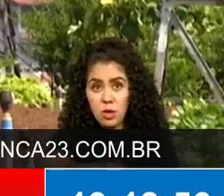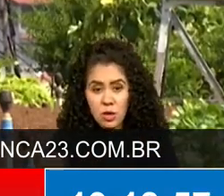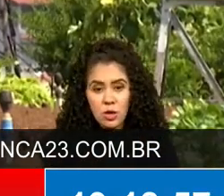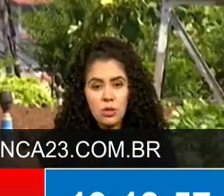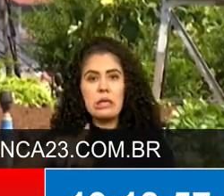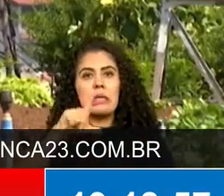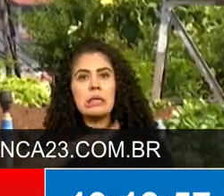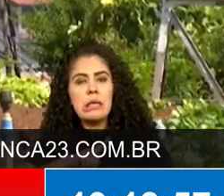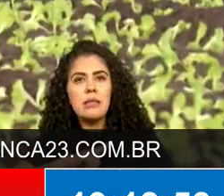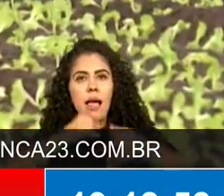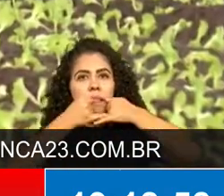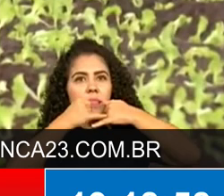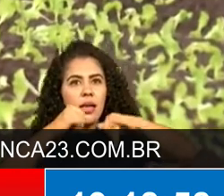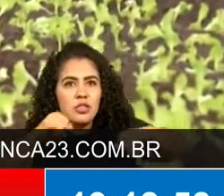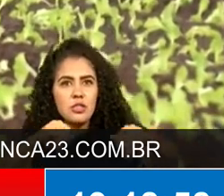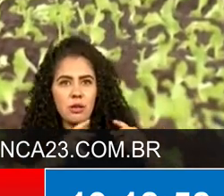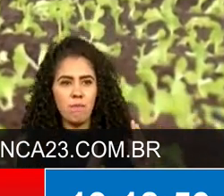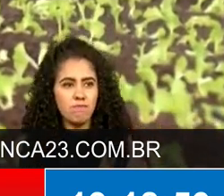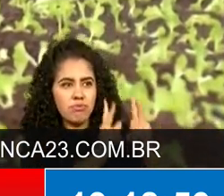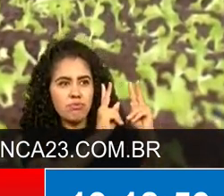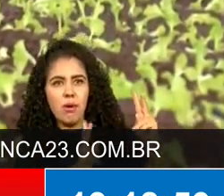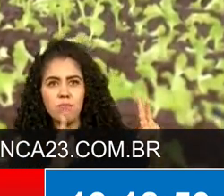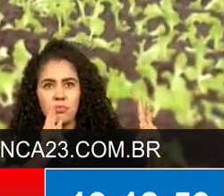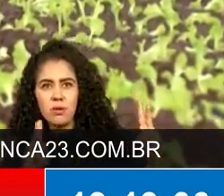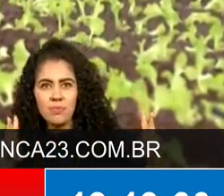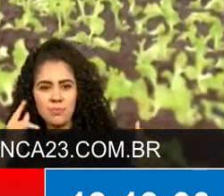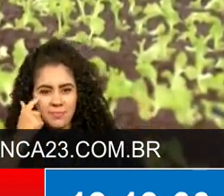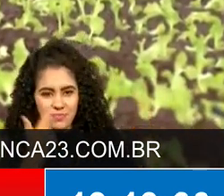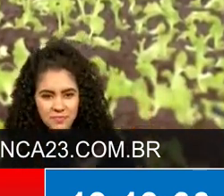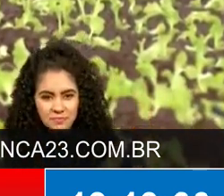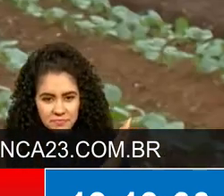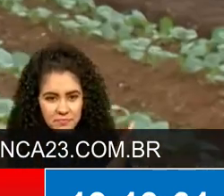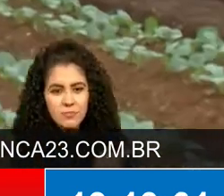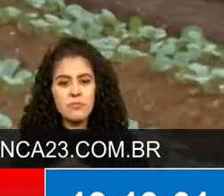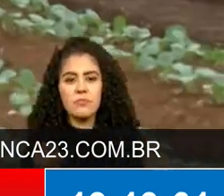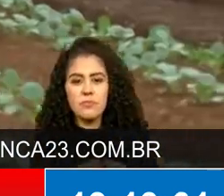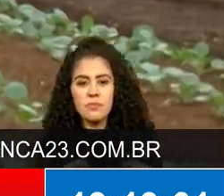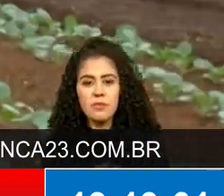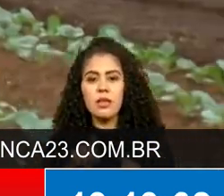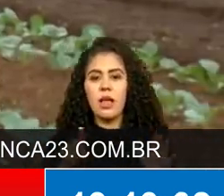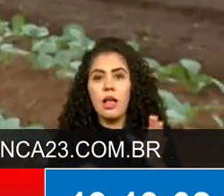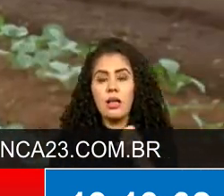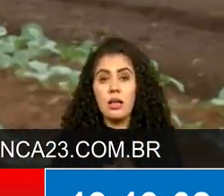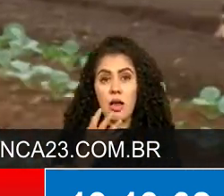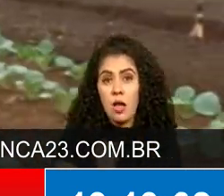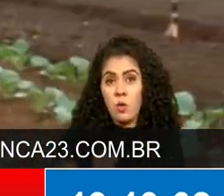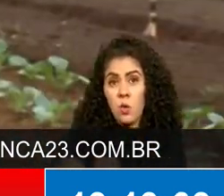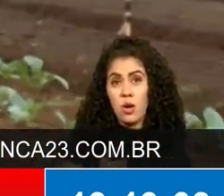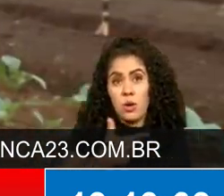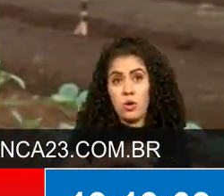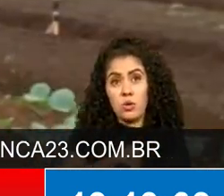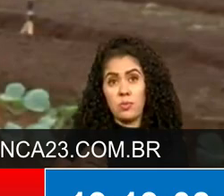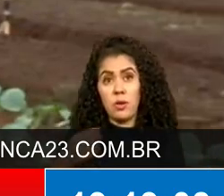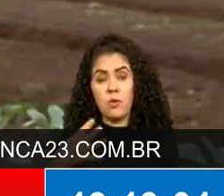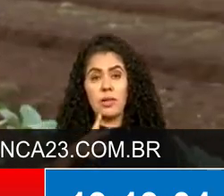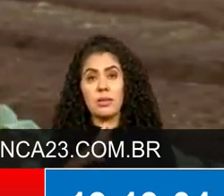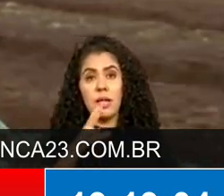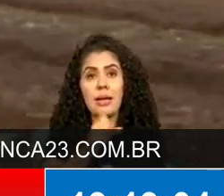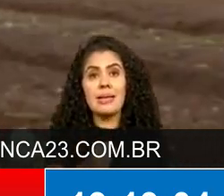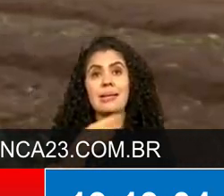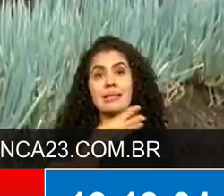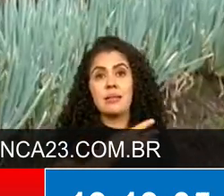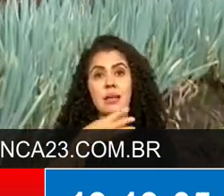linhas de energia. A iniciativa da ONG Cidades Sem Fome, criada em 2004, soma 33